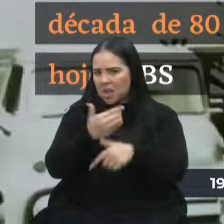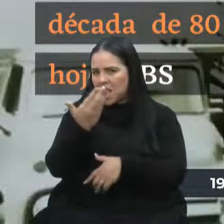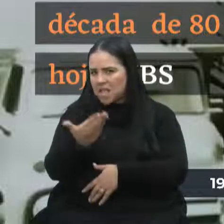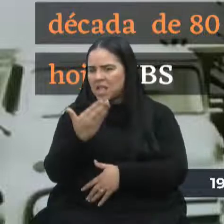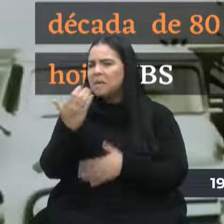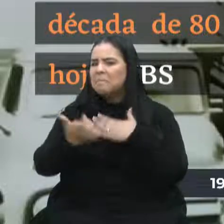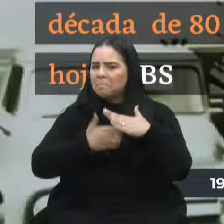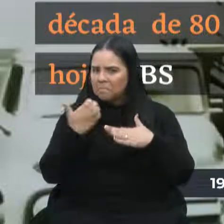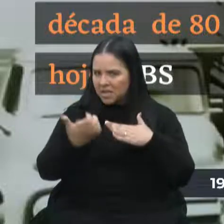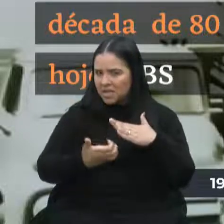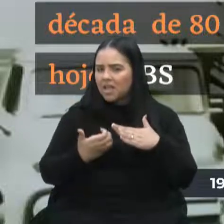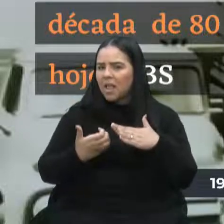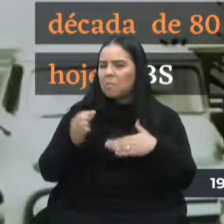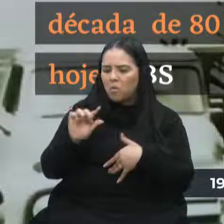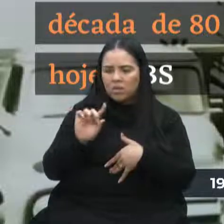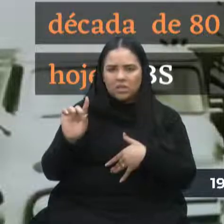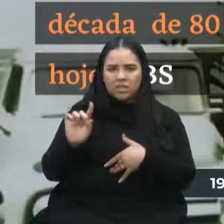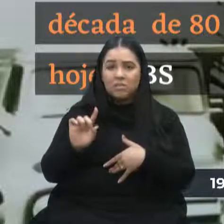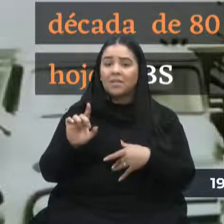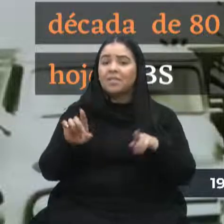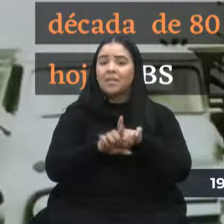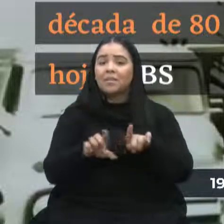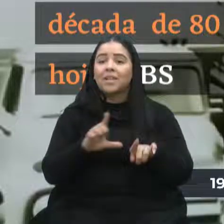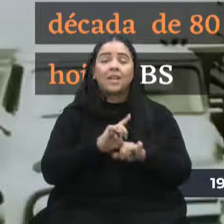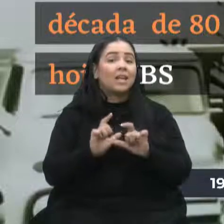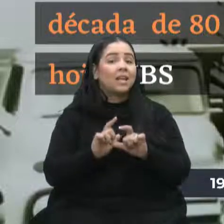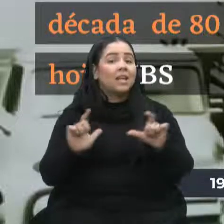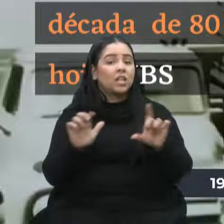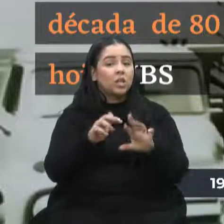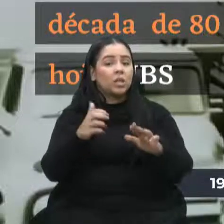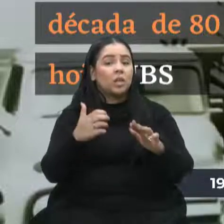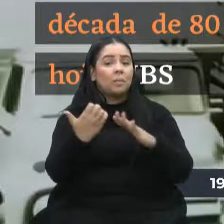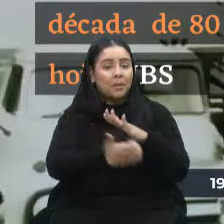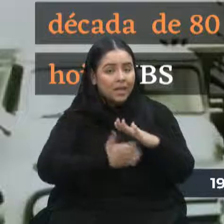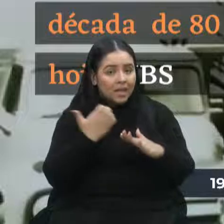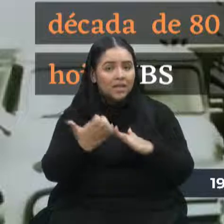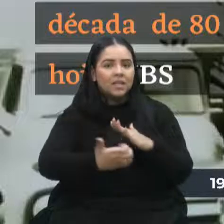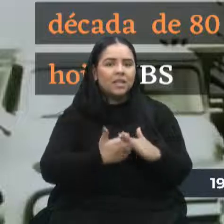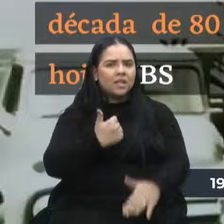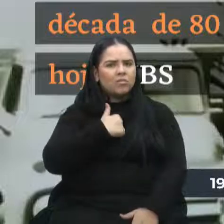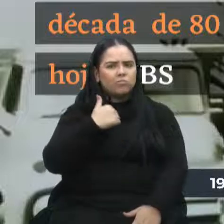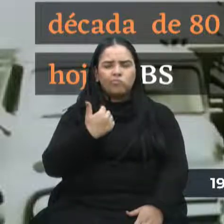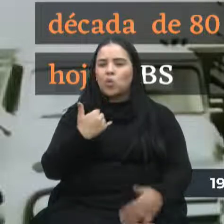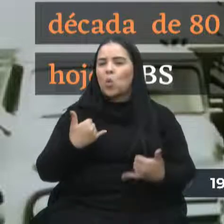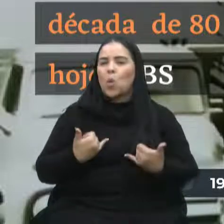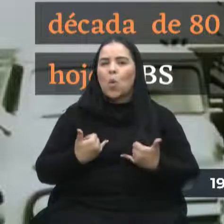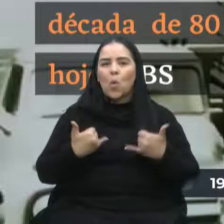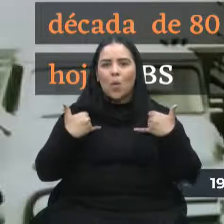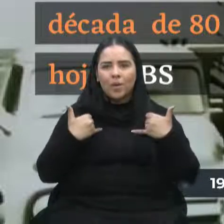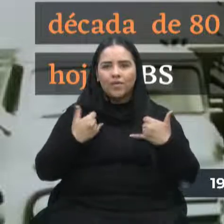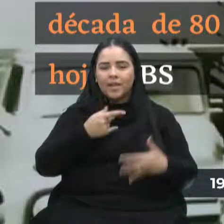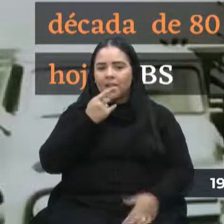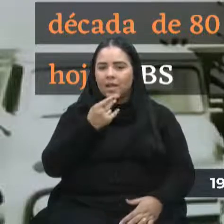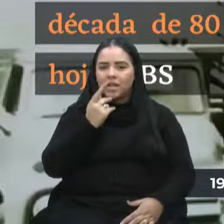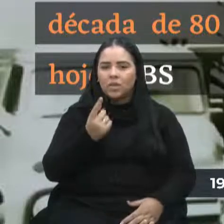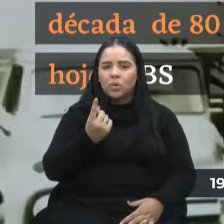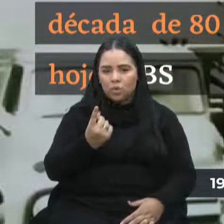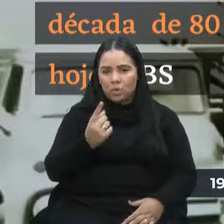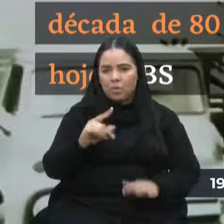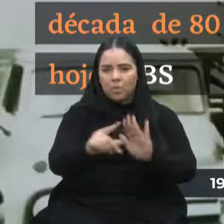Nós tivemos também uma outra grande empresa, e aqui com muito orgulho quero dizer que um dos proprietários